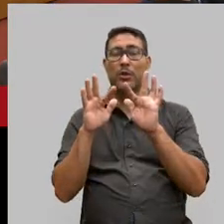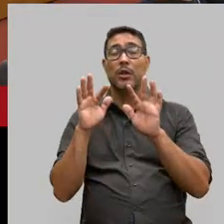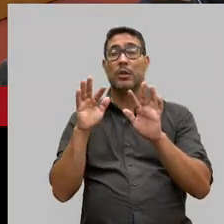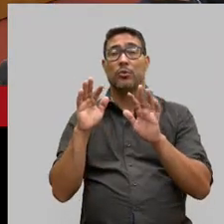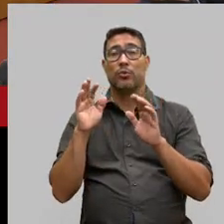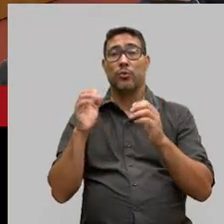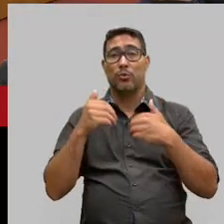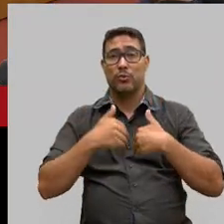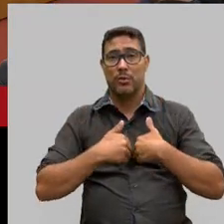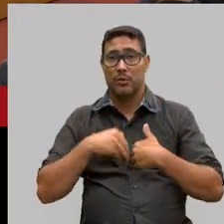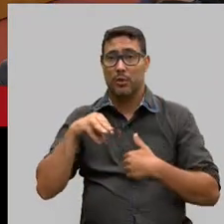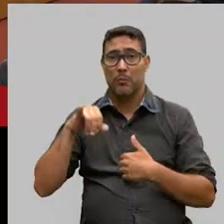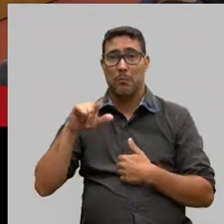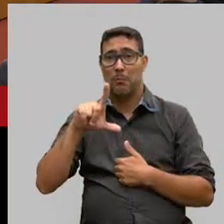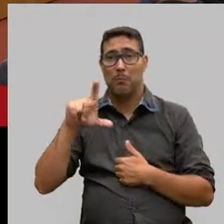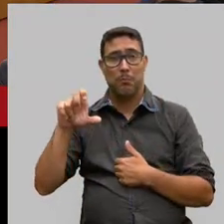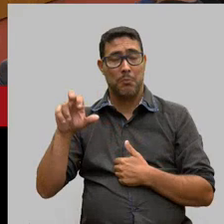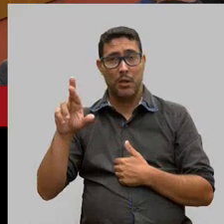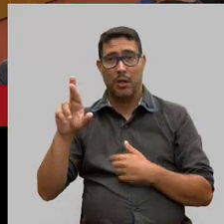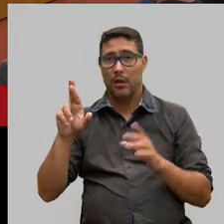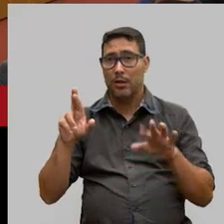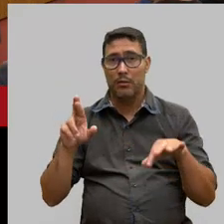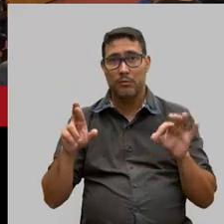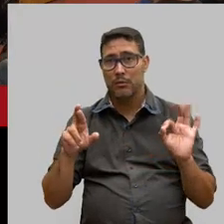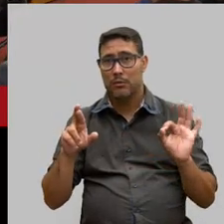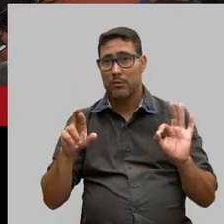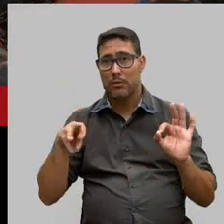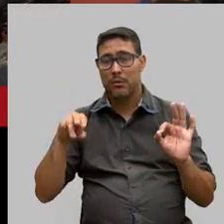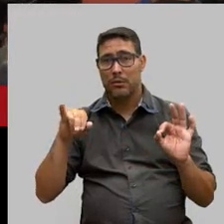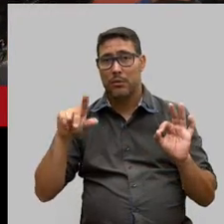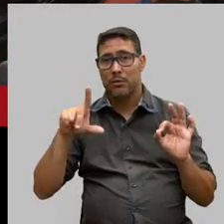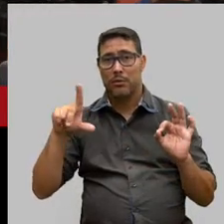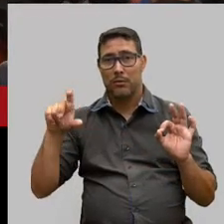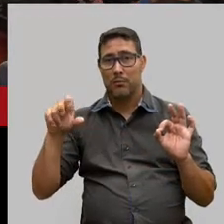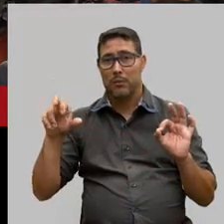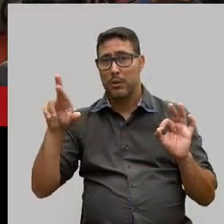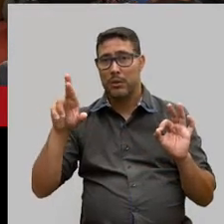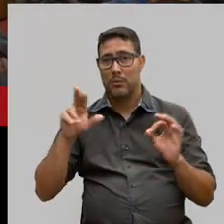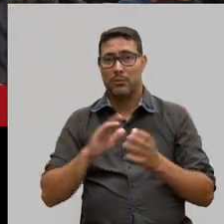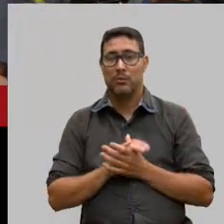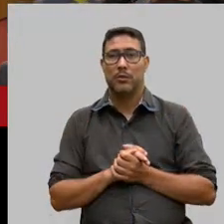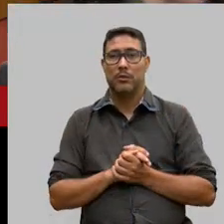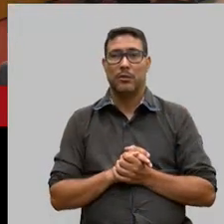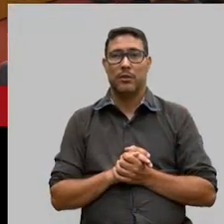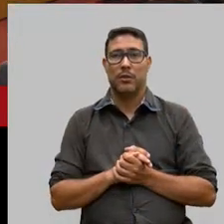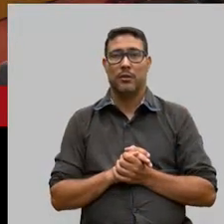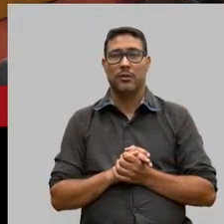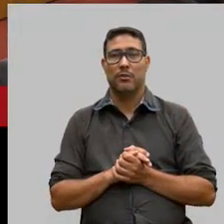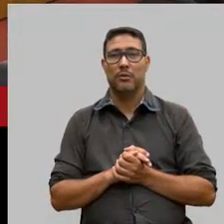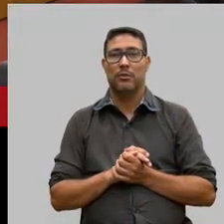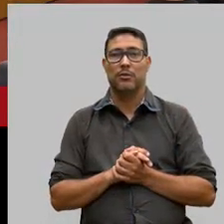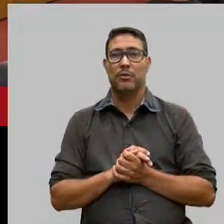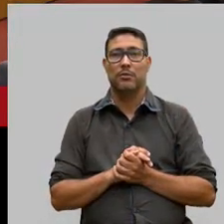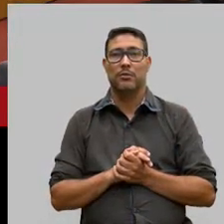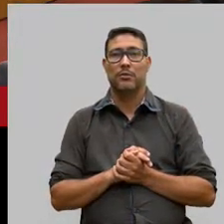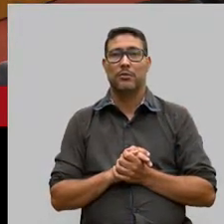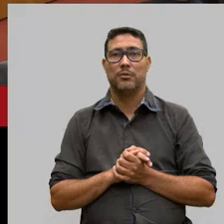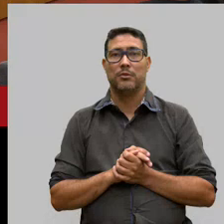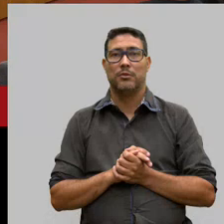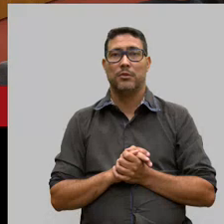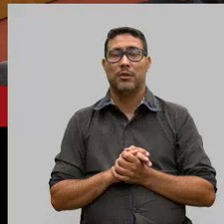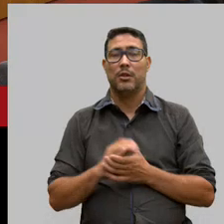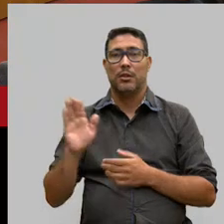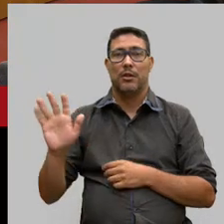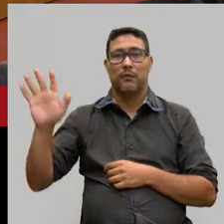por aí Miller Não está levanta a mão